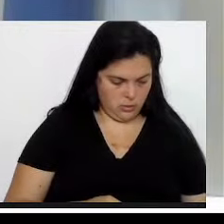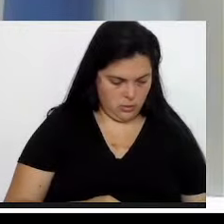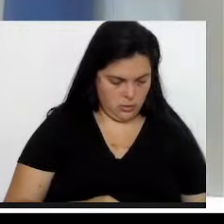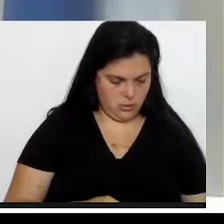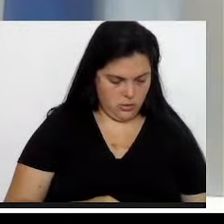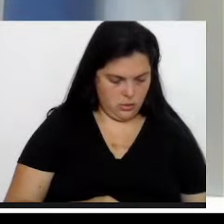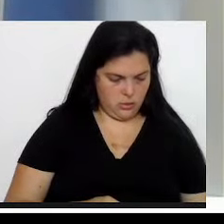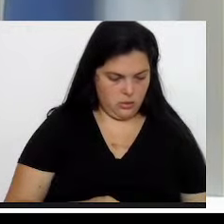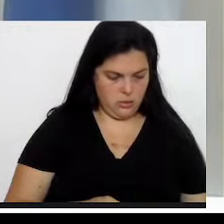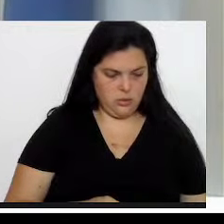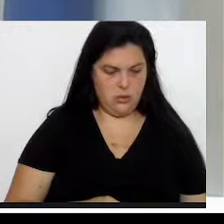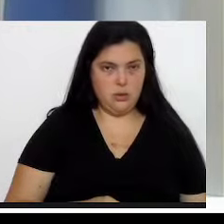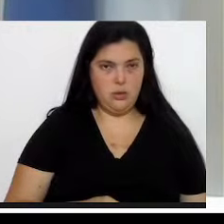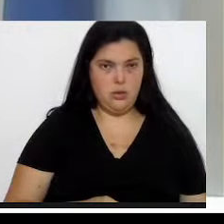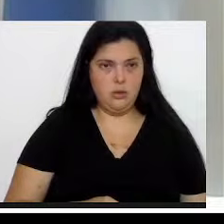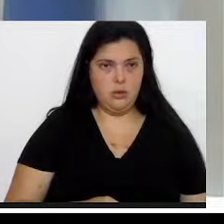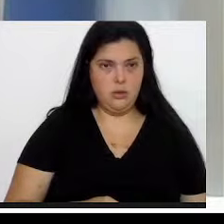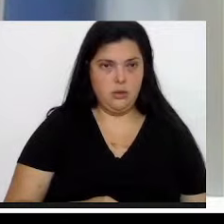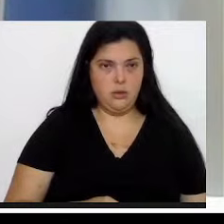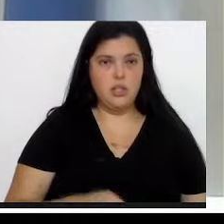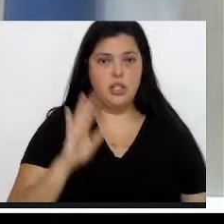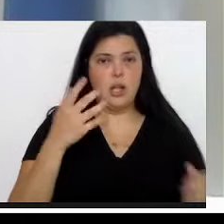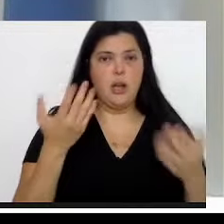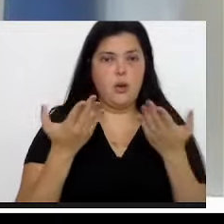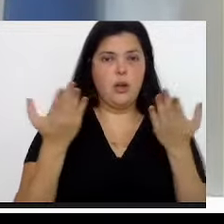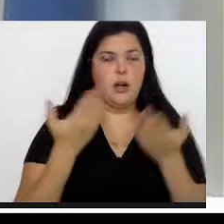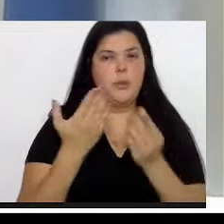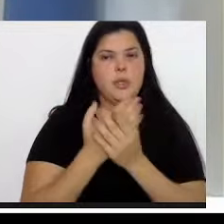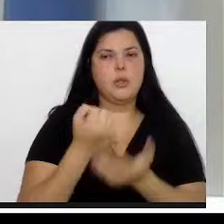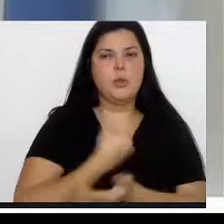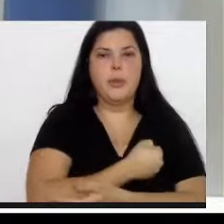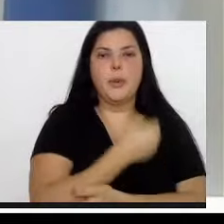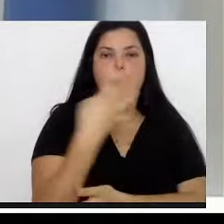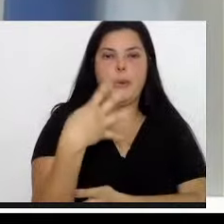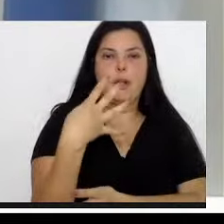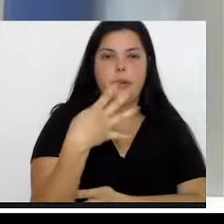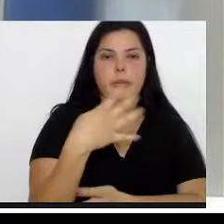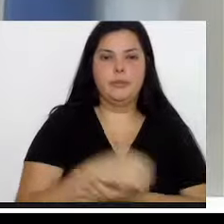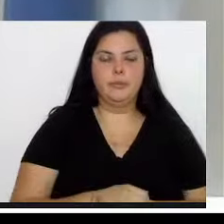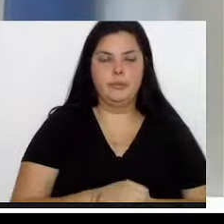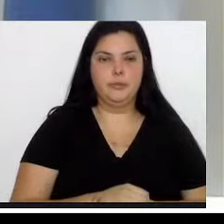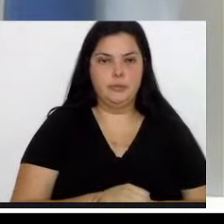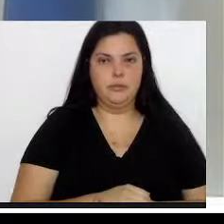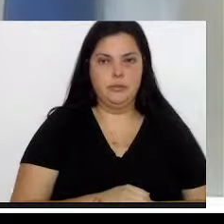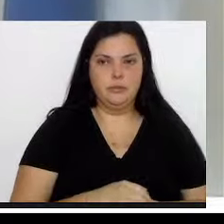Ah, já foi. Então, feito quatro. Na pauta.